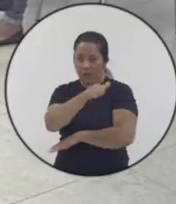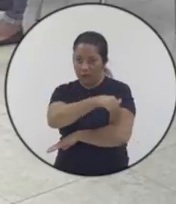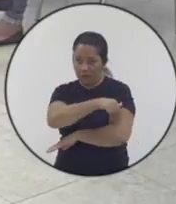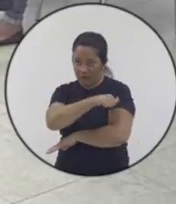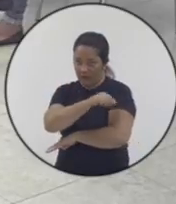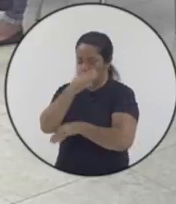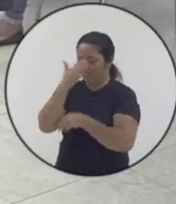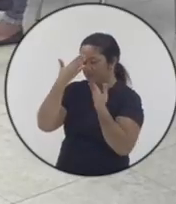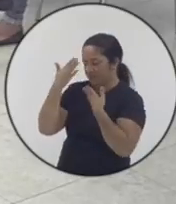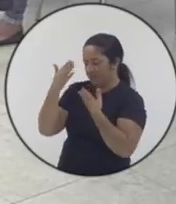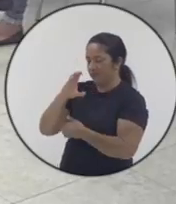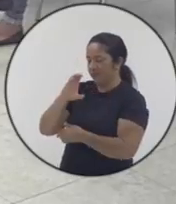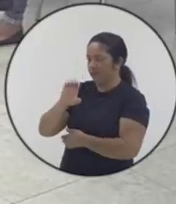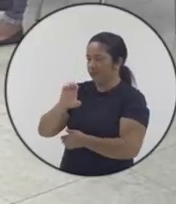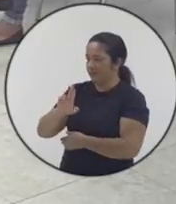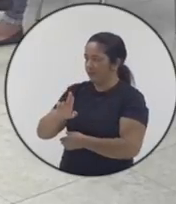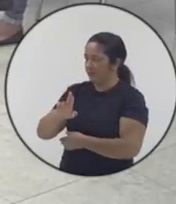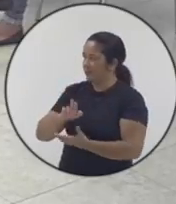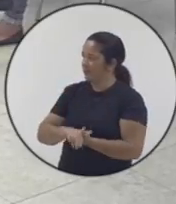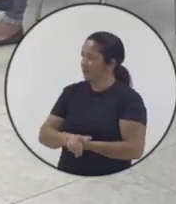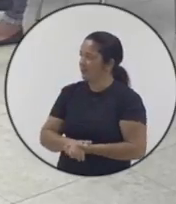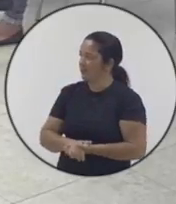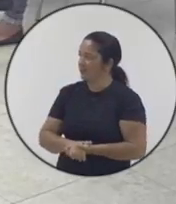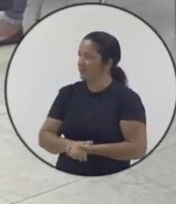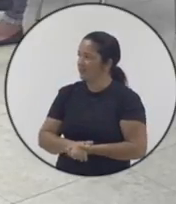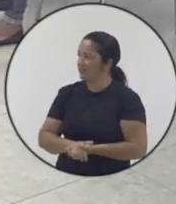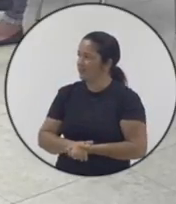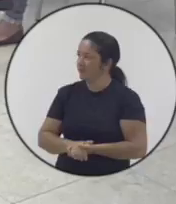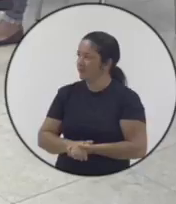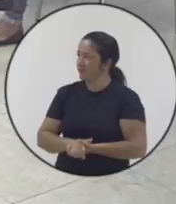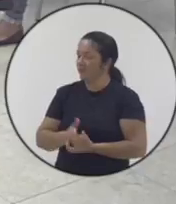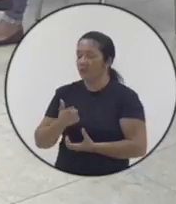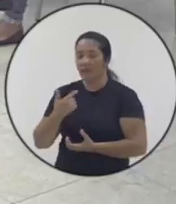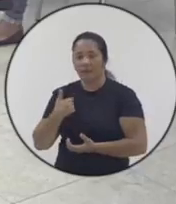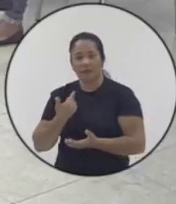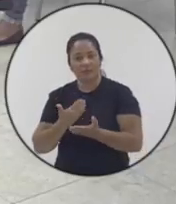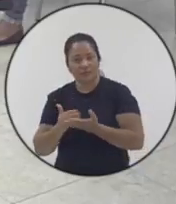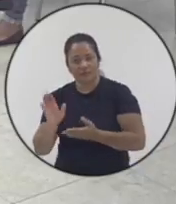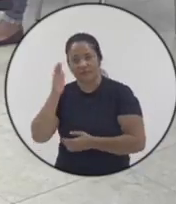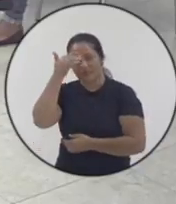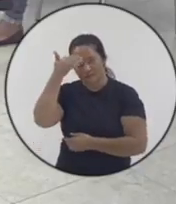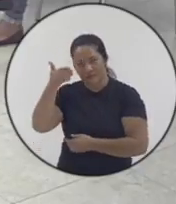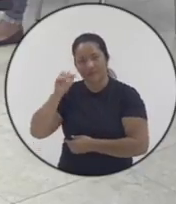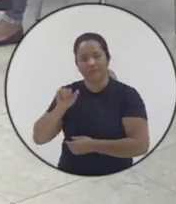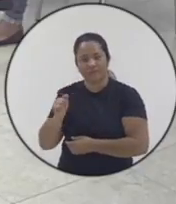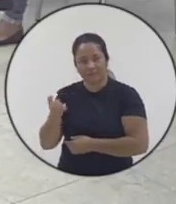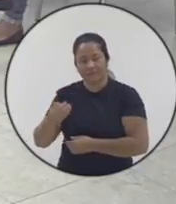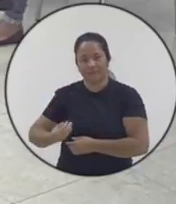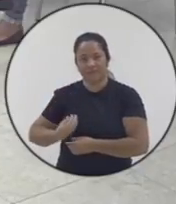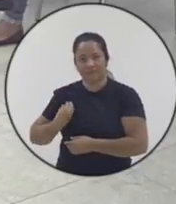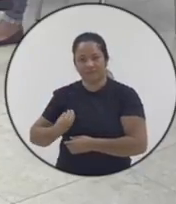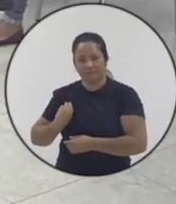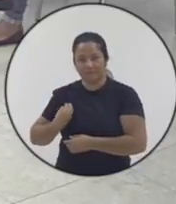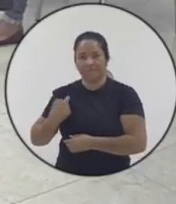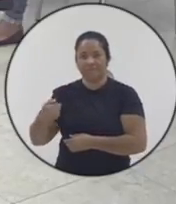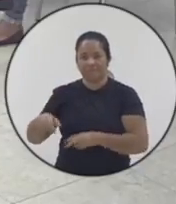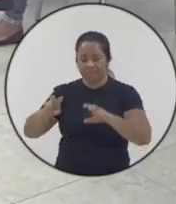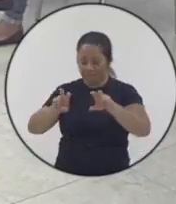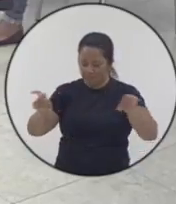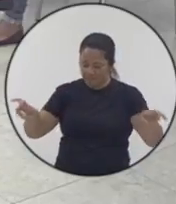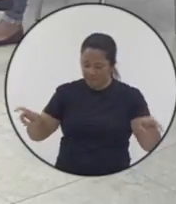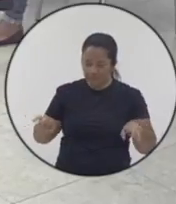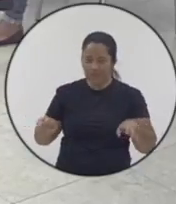Cel. Bom, tá ligado, né? Só queria começar a agradecer a possibilidade de estar aqui nesse círculo. Me